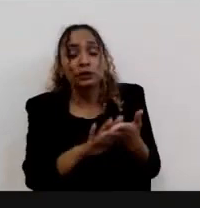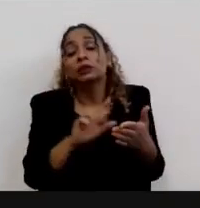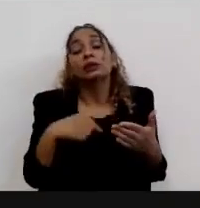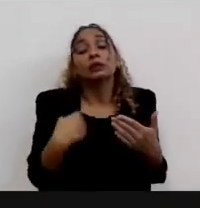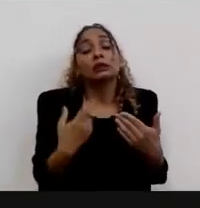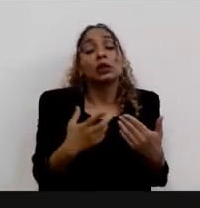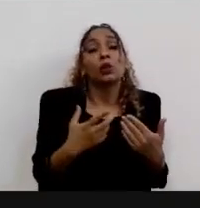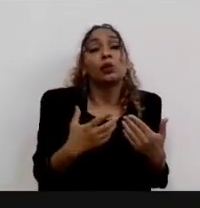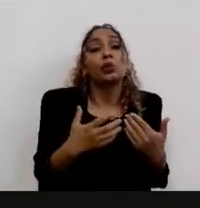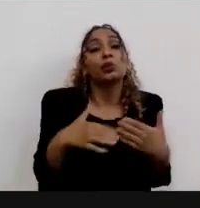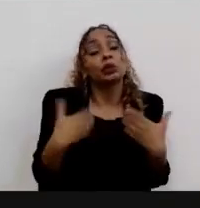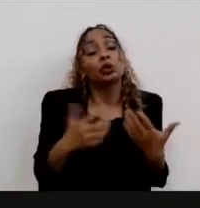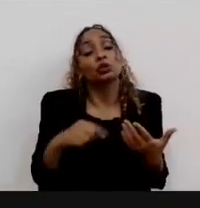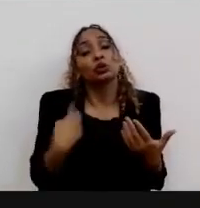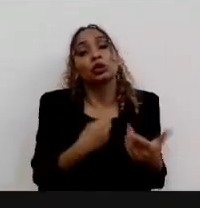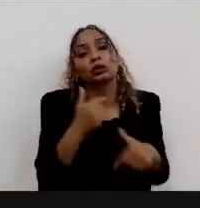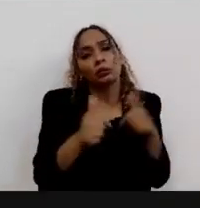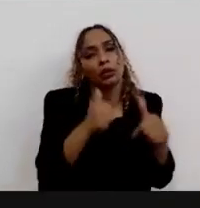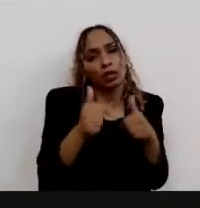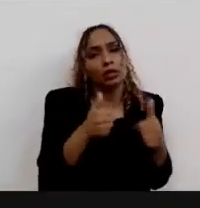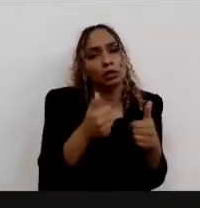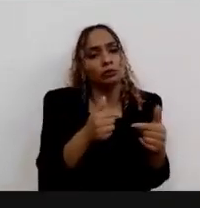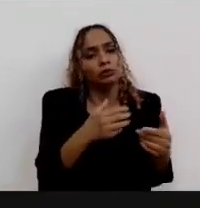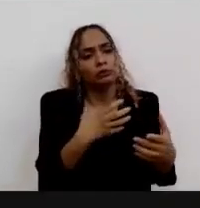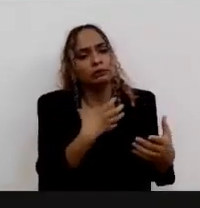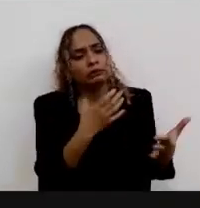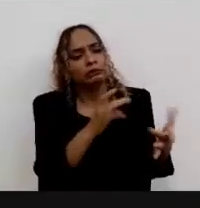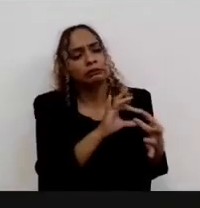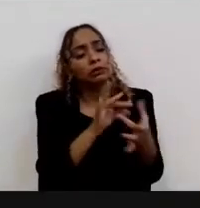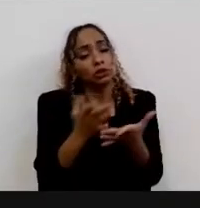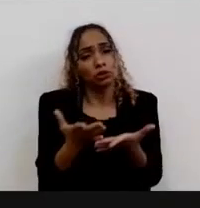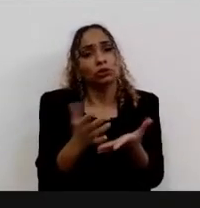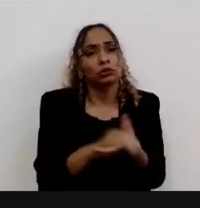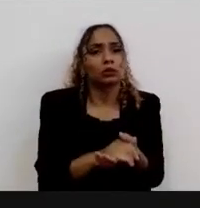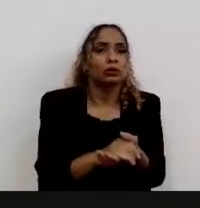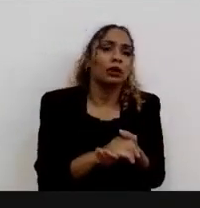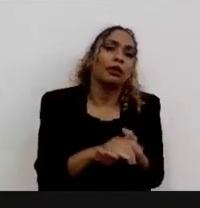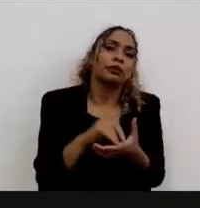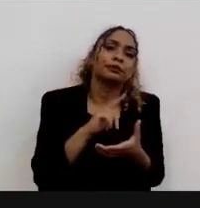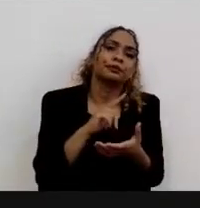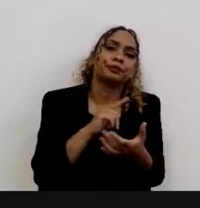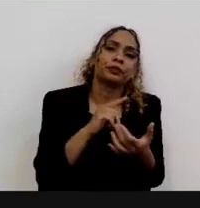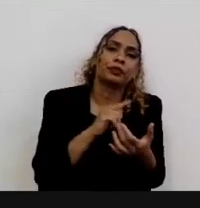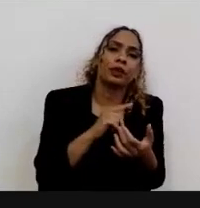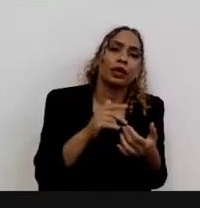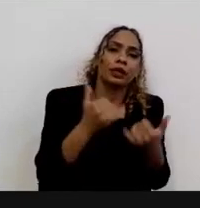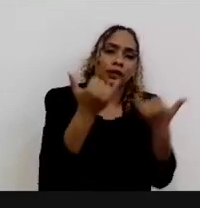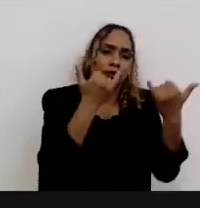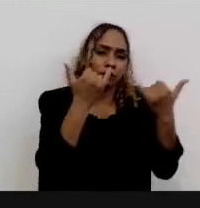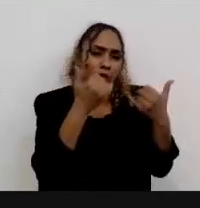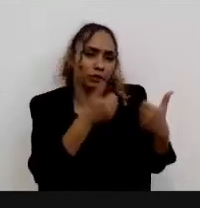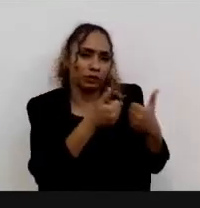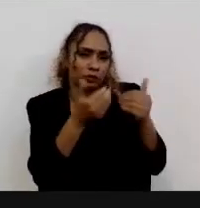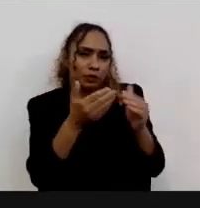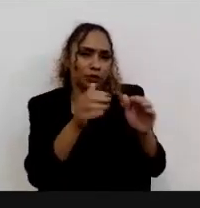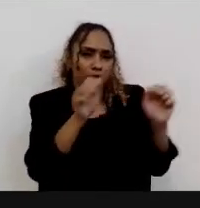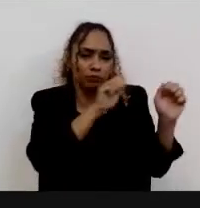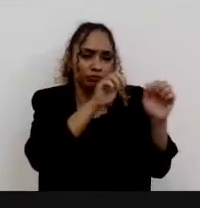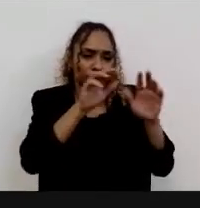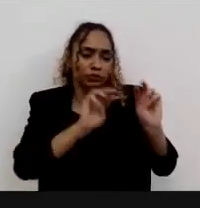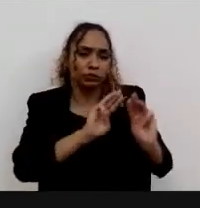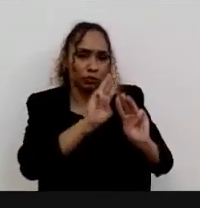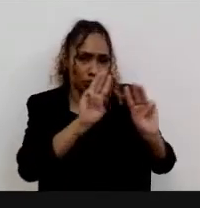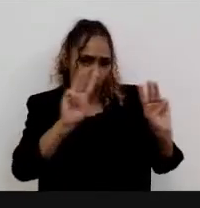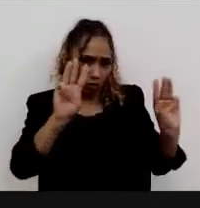gente queria trabalhar alguma coisa nesse sentido. Então, aqui a gente tem, né, os dados abertos da Câmara, que são publicados no